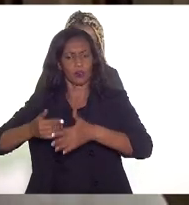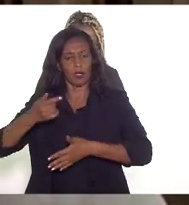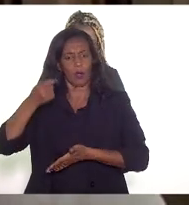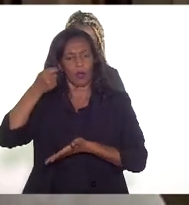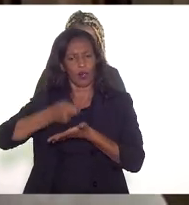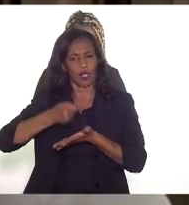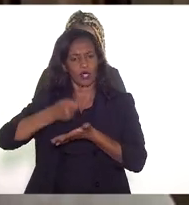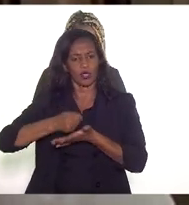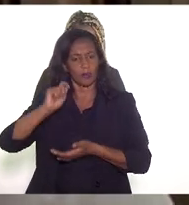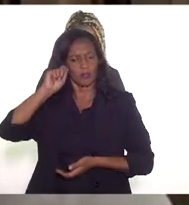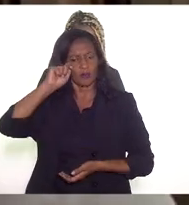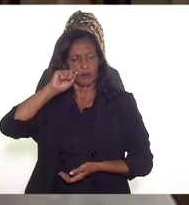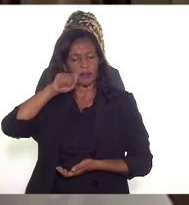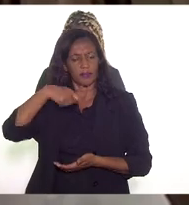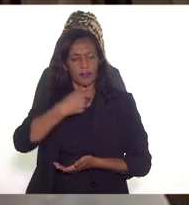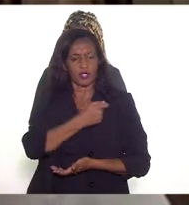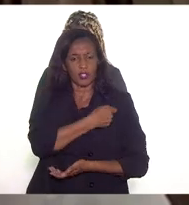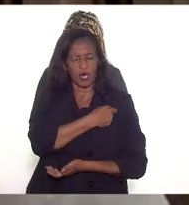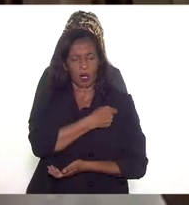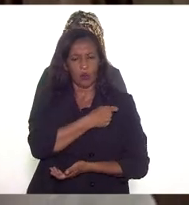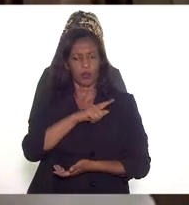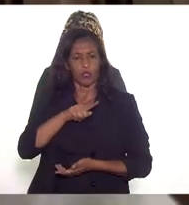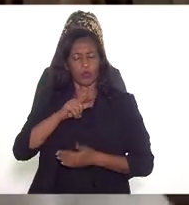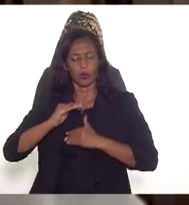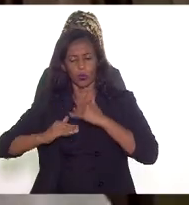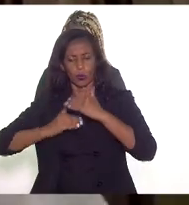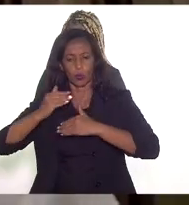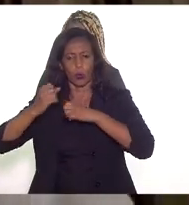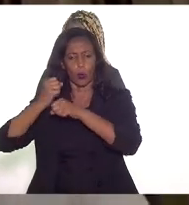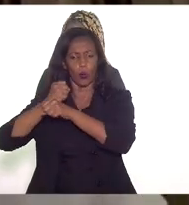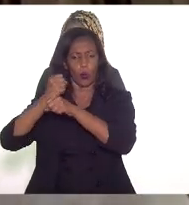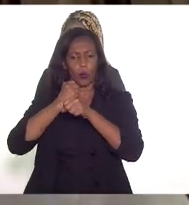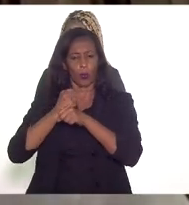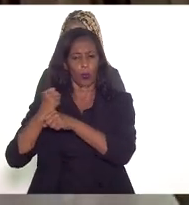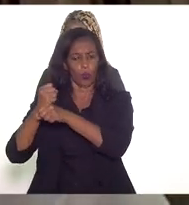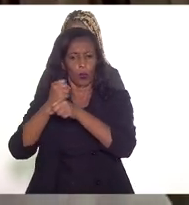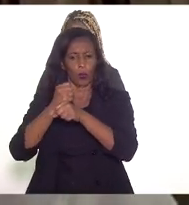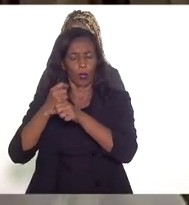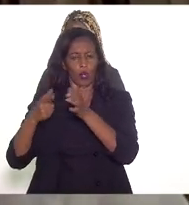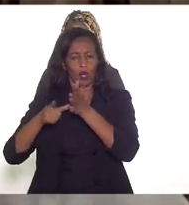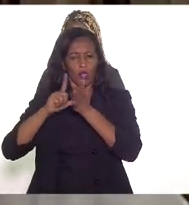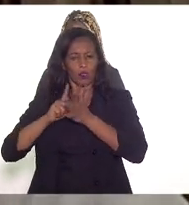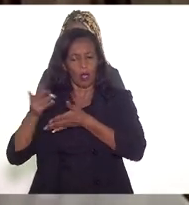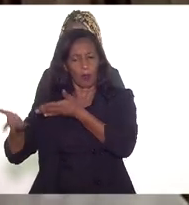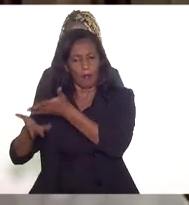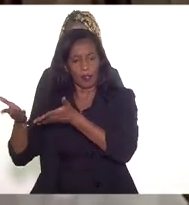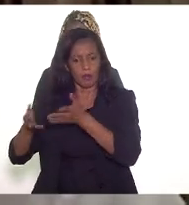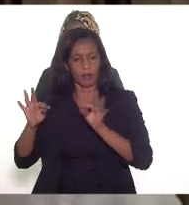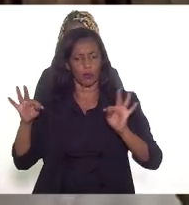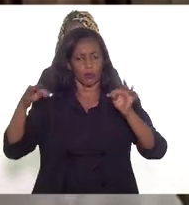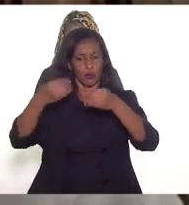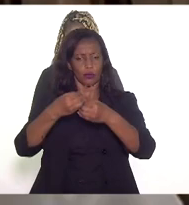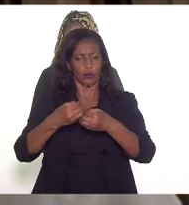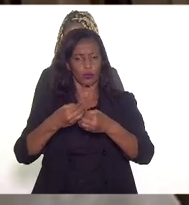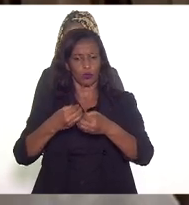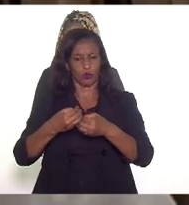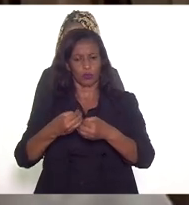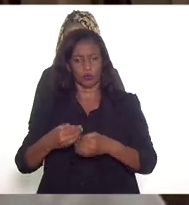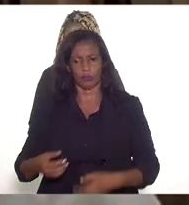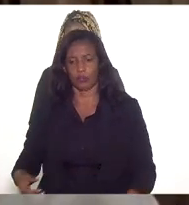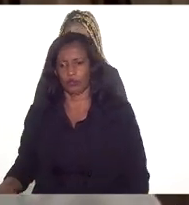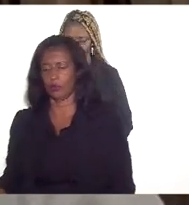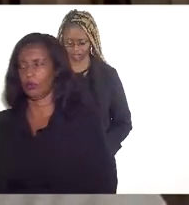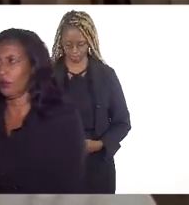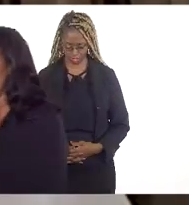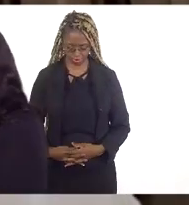de recuperação fiscal que não seja construído, como eu também já tinha dito anteriormente, com a participação de todos. O